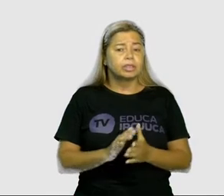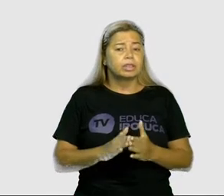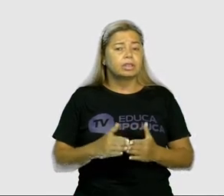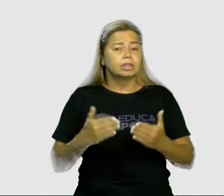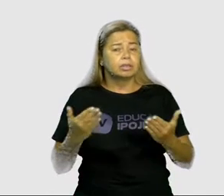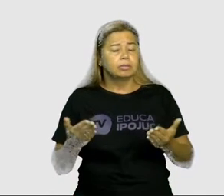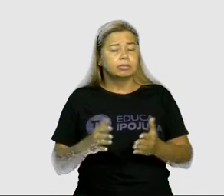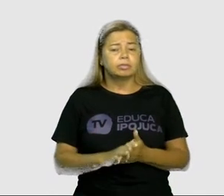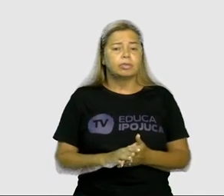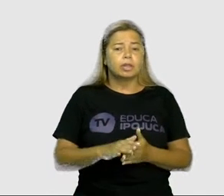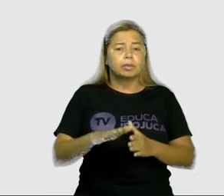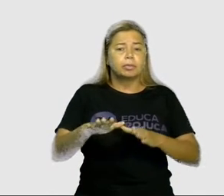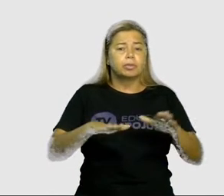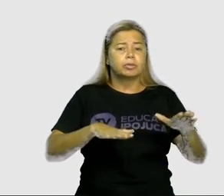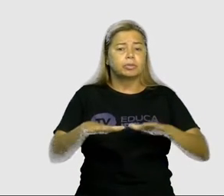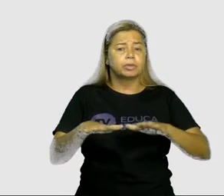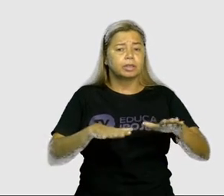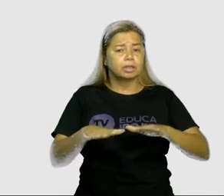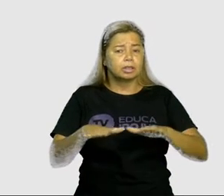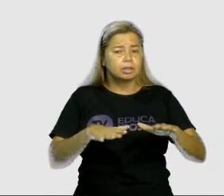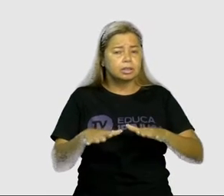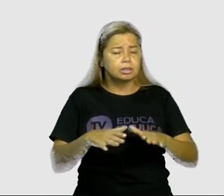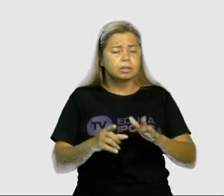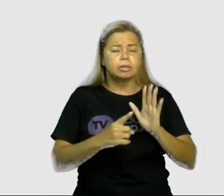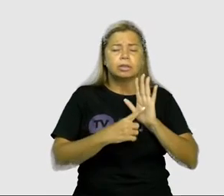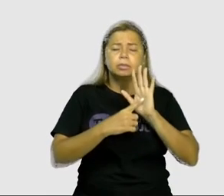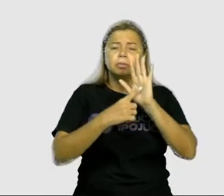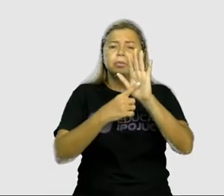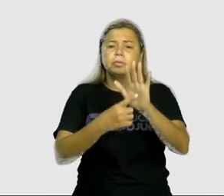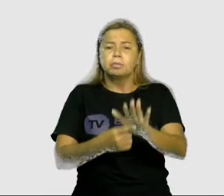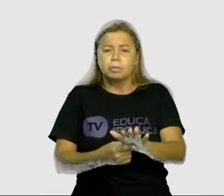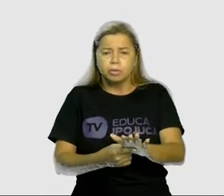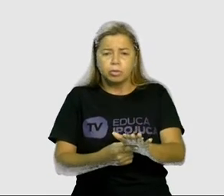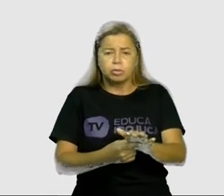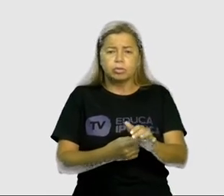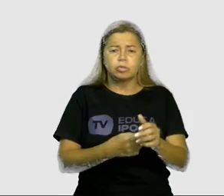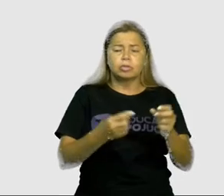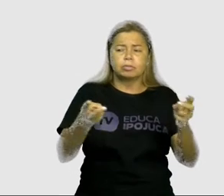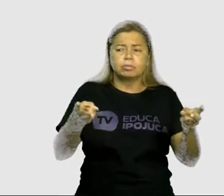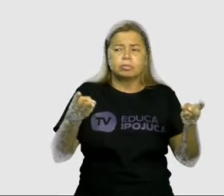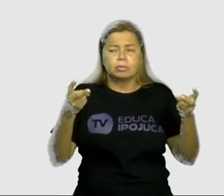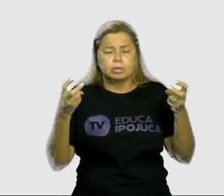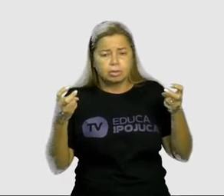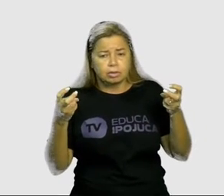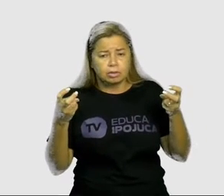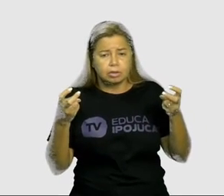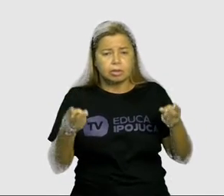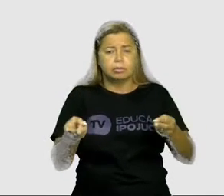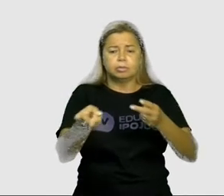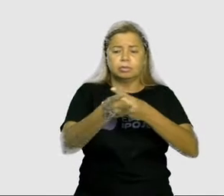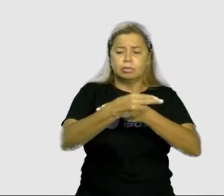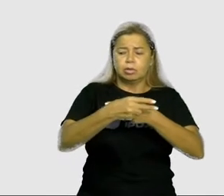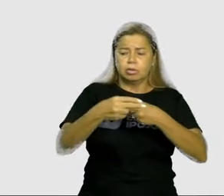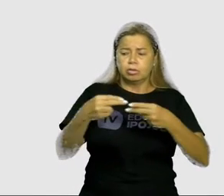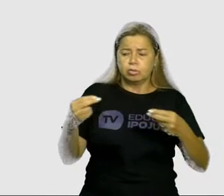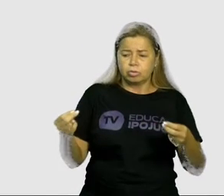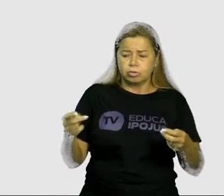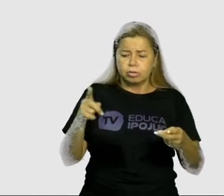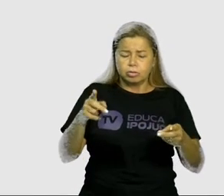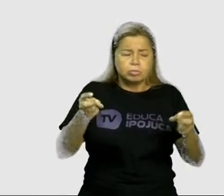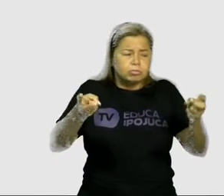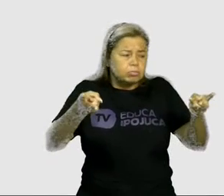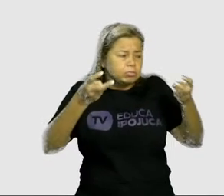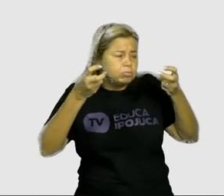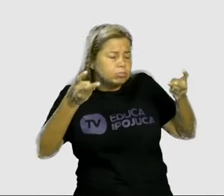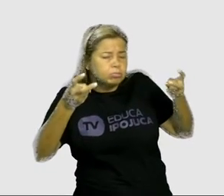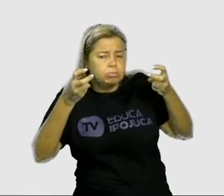material, movimentação é o ato de darmos as indicações para a movimentação de algo e identificarmos